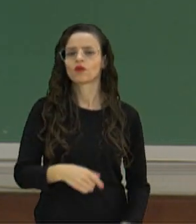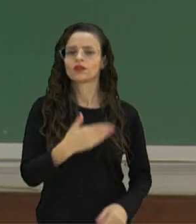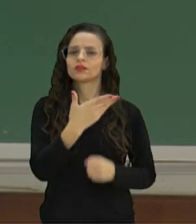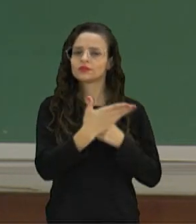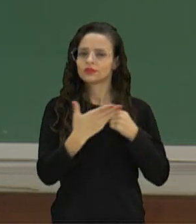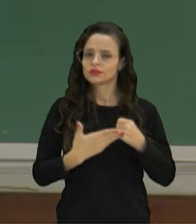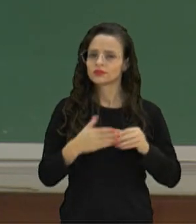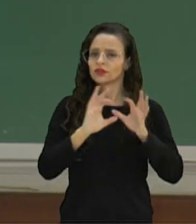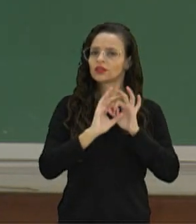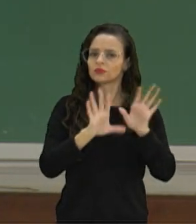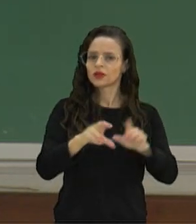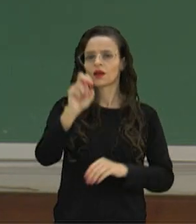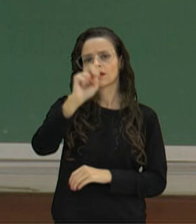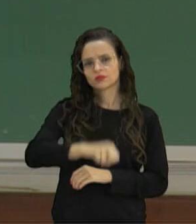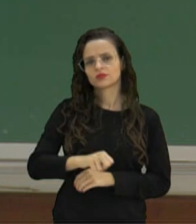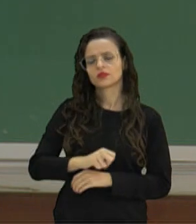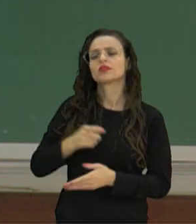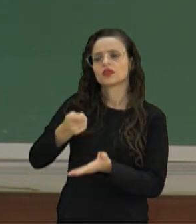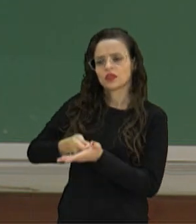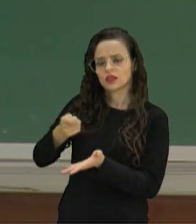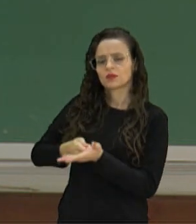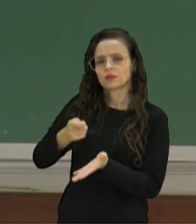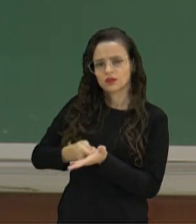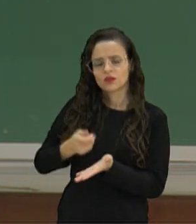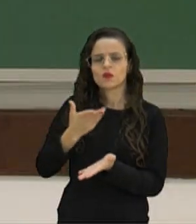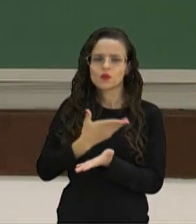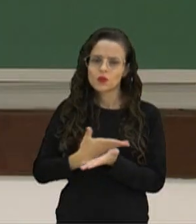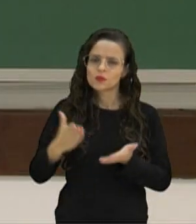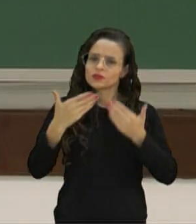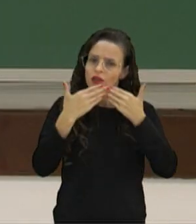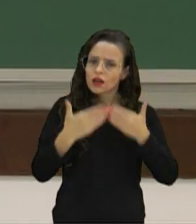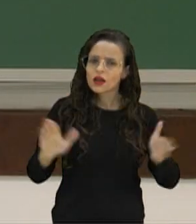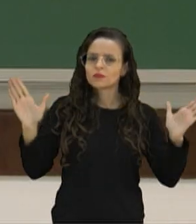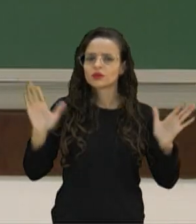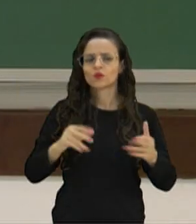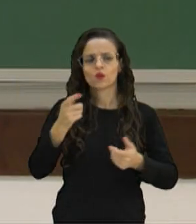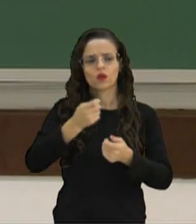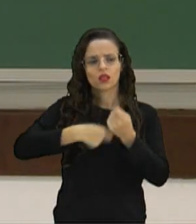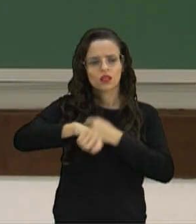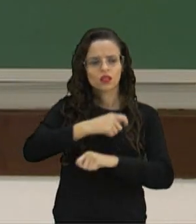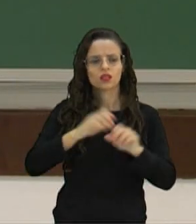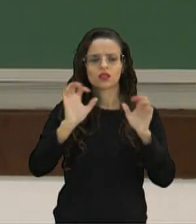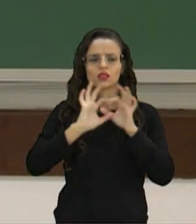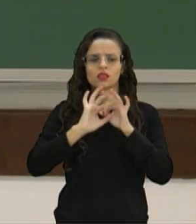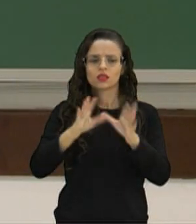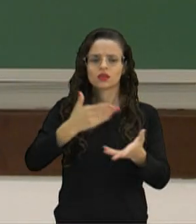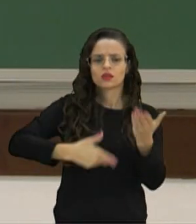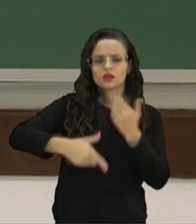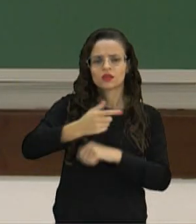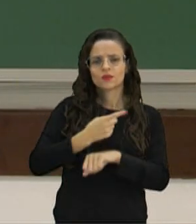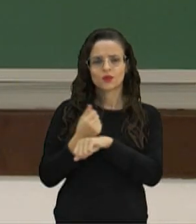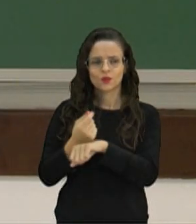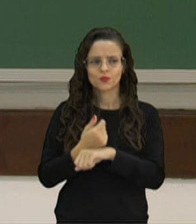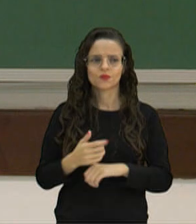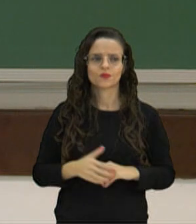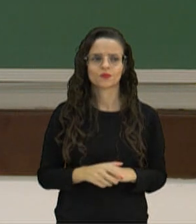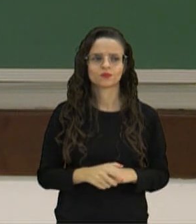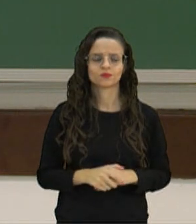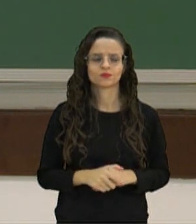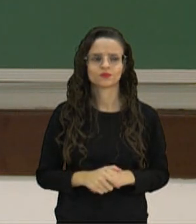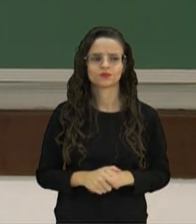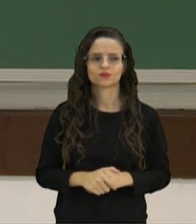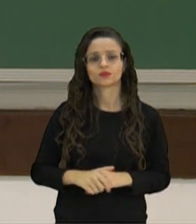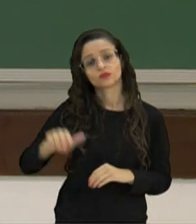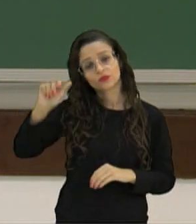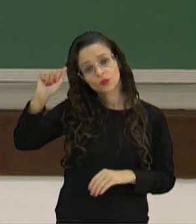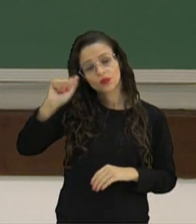né, pressionaram por essa abertura ao livre comércio, à livre relação econômica. E